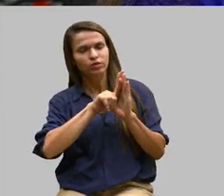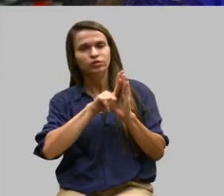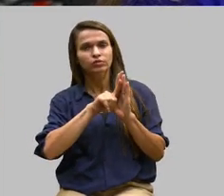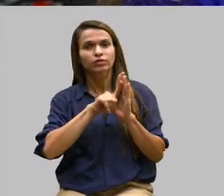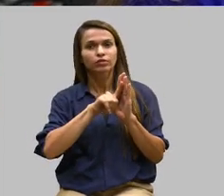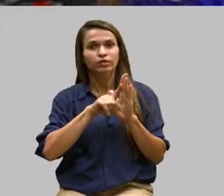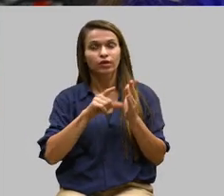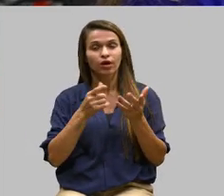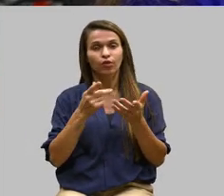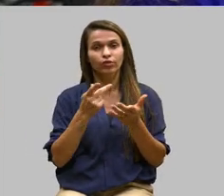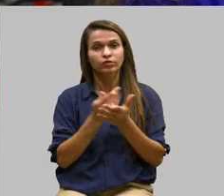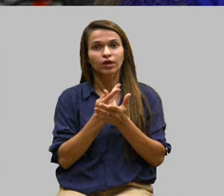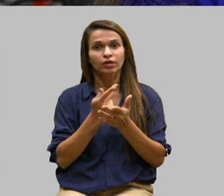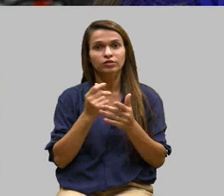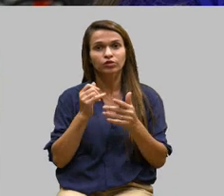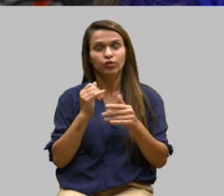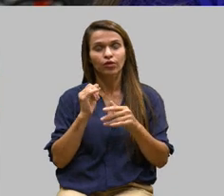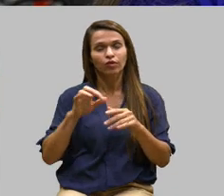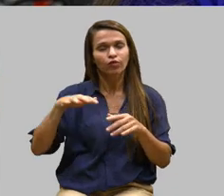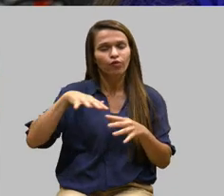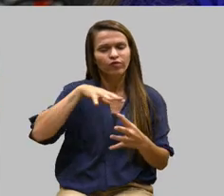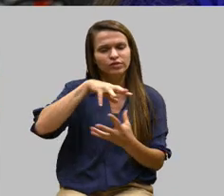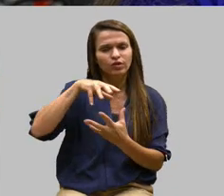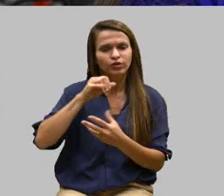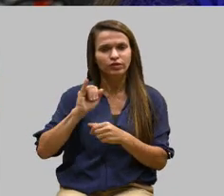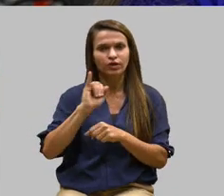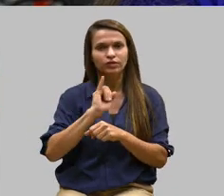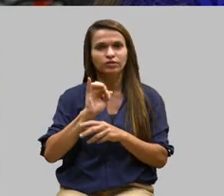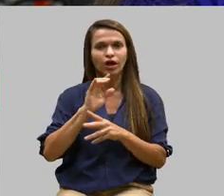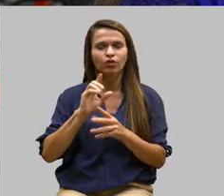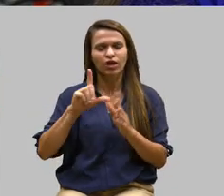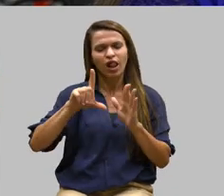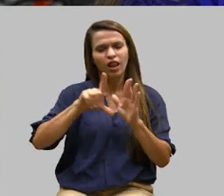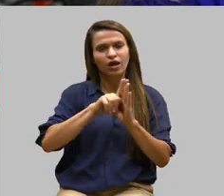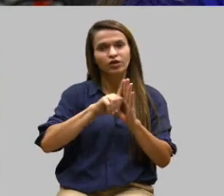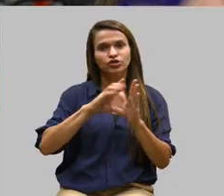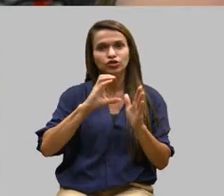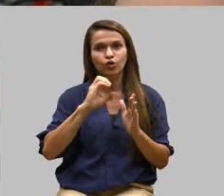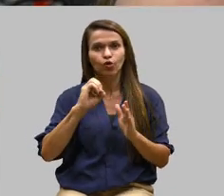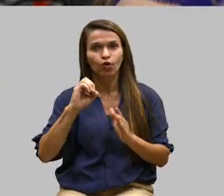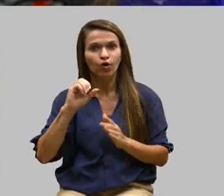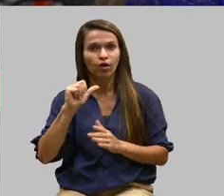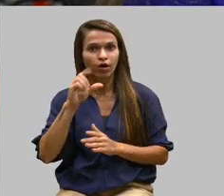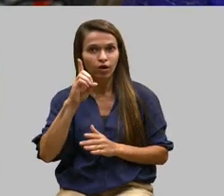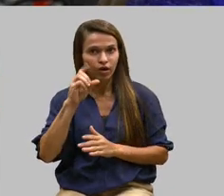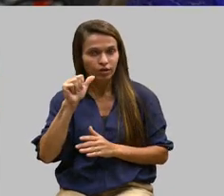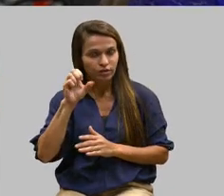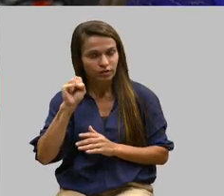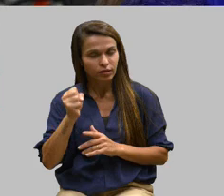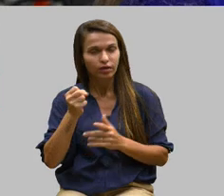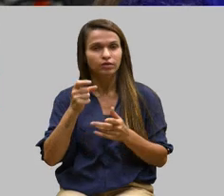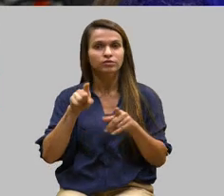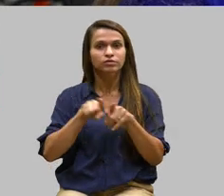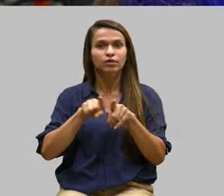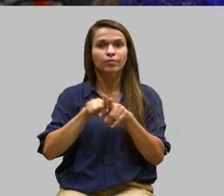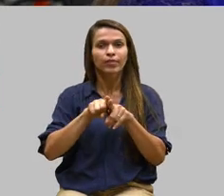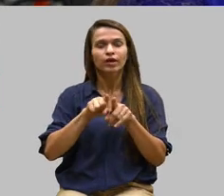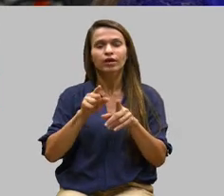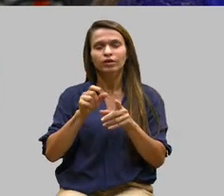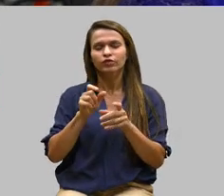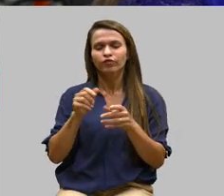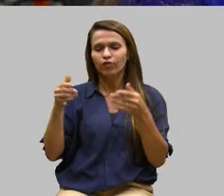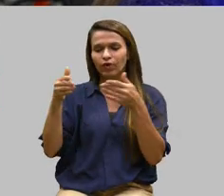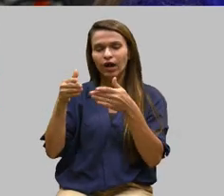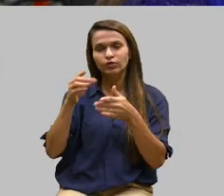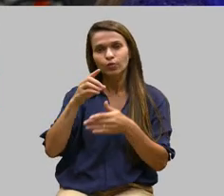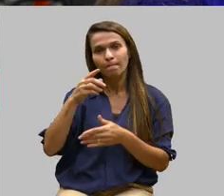da Convenções Internacional da pessoa com deficiência da lei de cotas das leis Estaduais de reserva de vagas inclusão das pessoas com deficiência